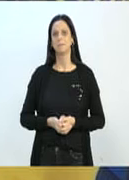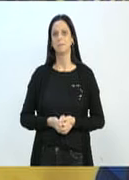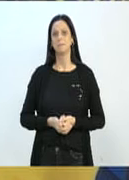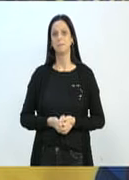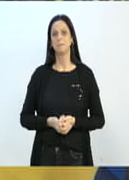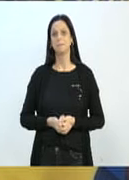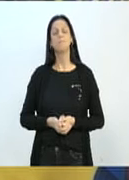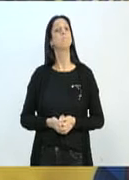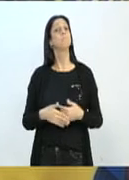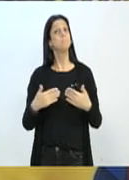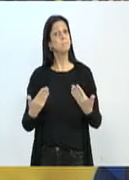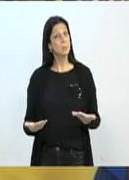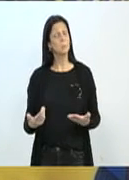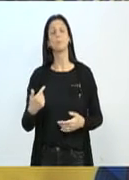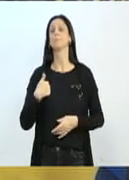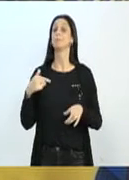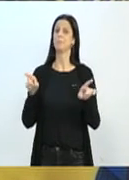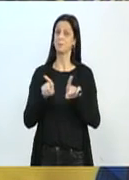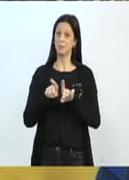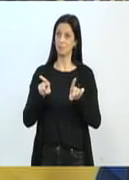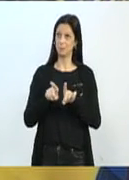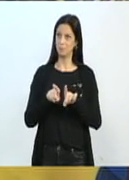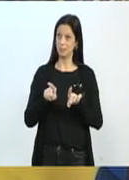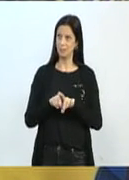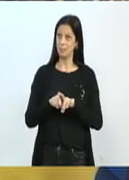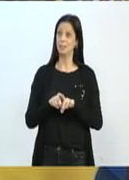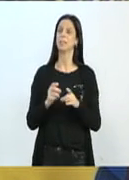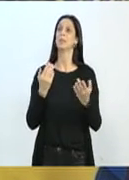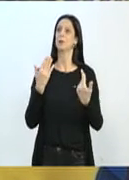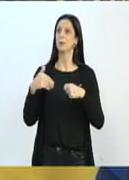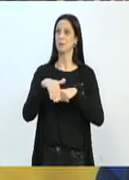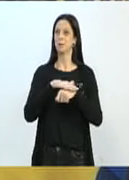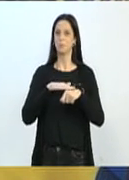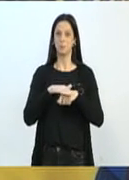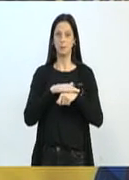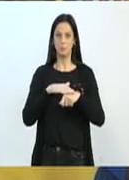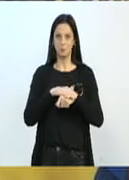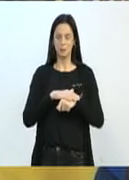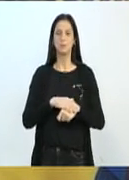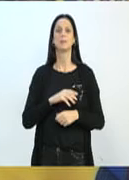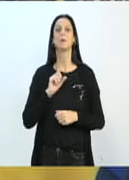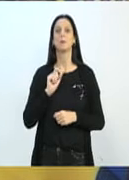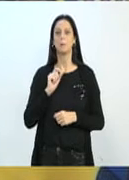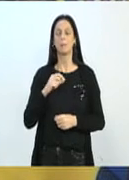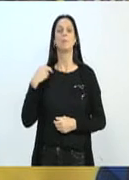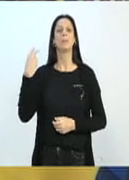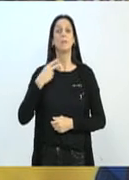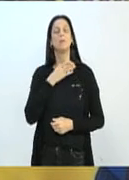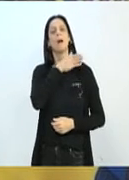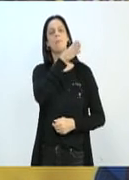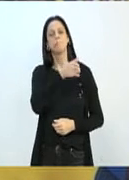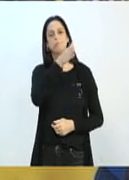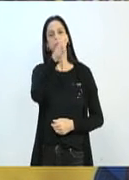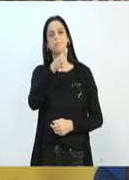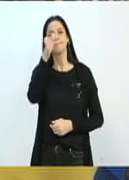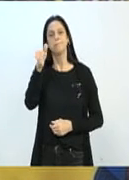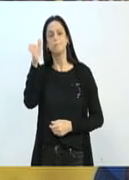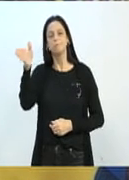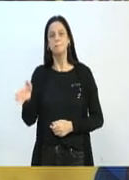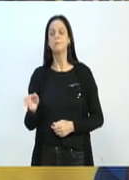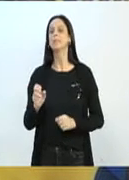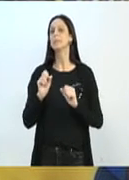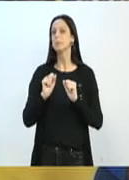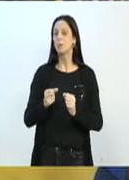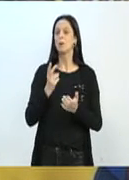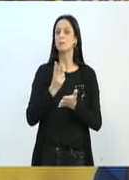também estive em conversa né com o nosso quadro né vereadora nos bairros a gente poder estar